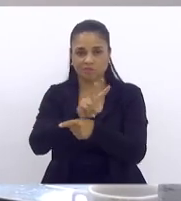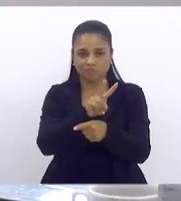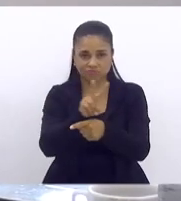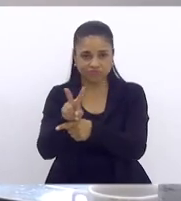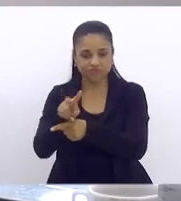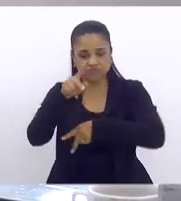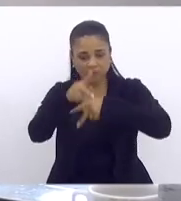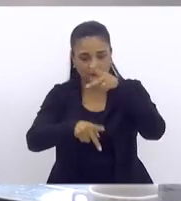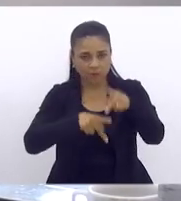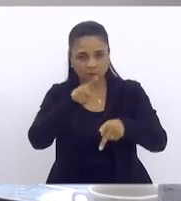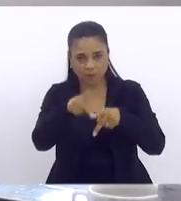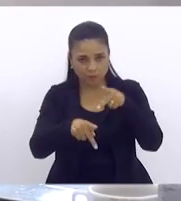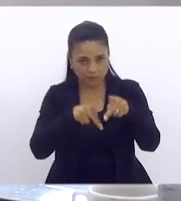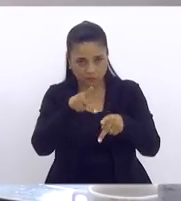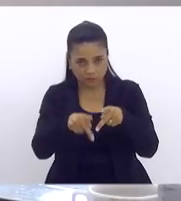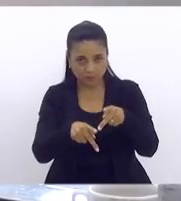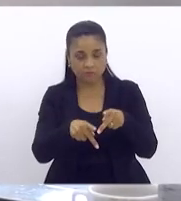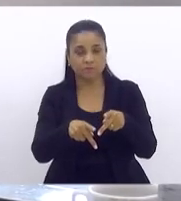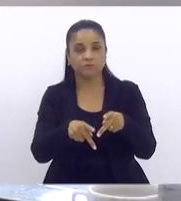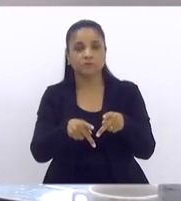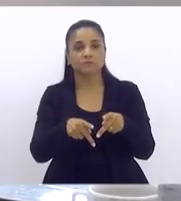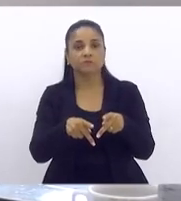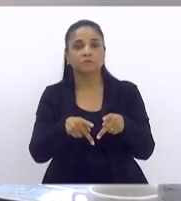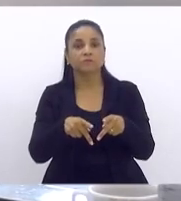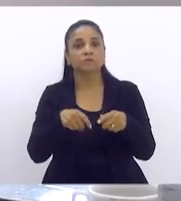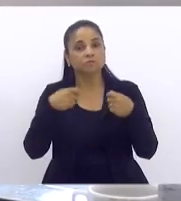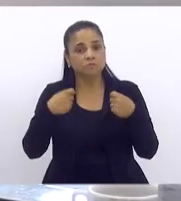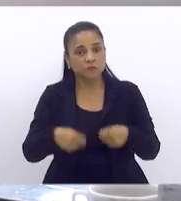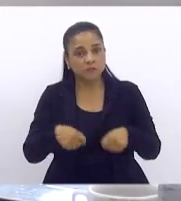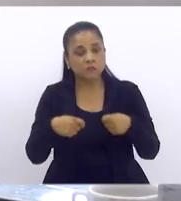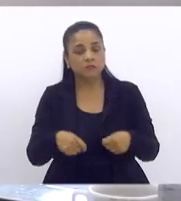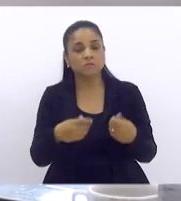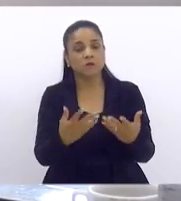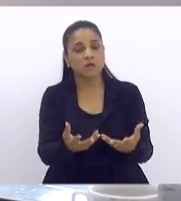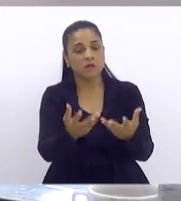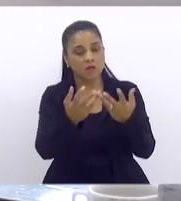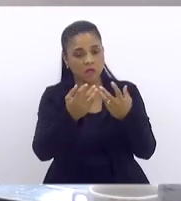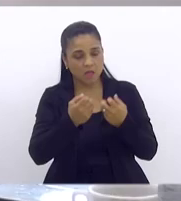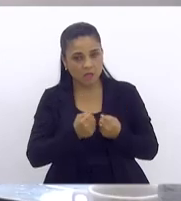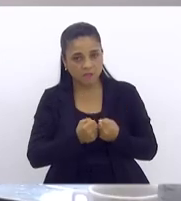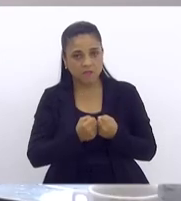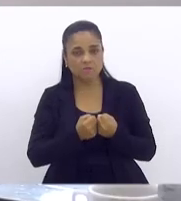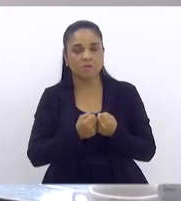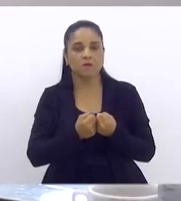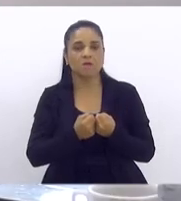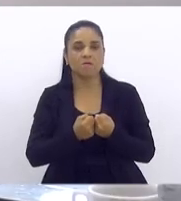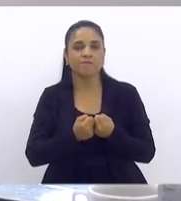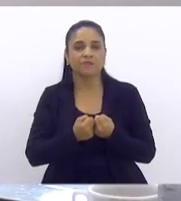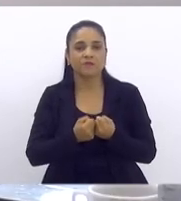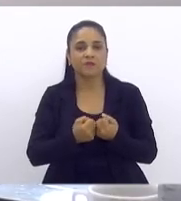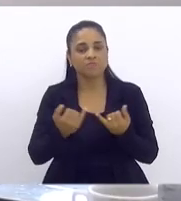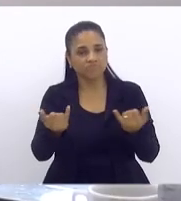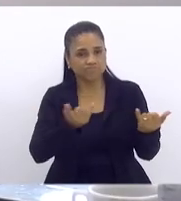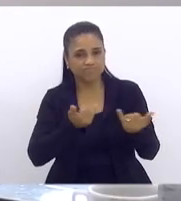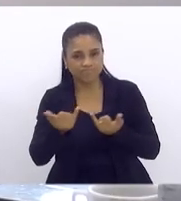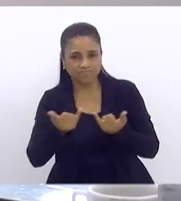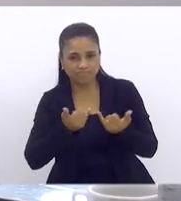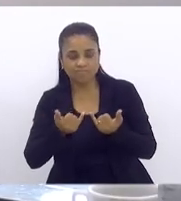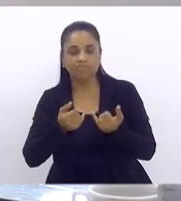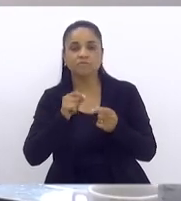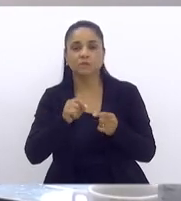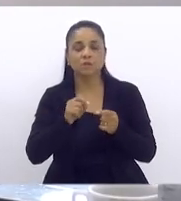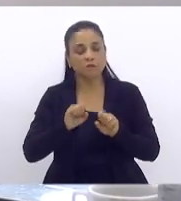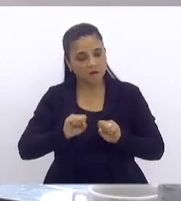cidadãos e pelo bem público, temos de absorver as contribuições colhidas e encaminhadas nesta comissão para enfrentar o